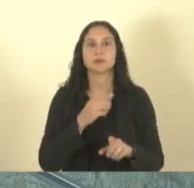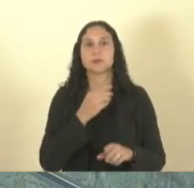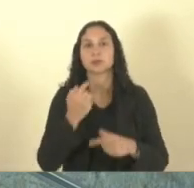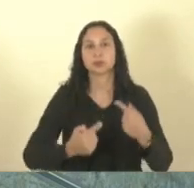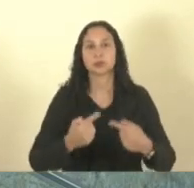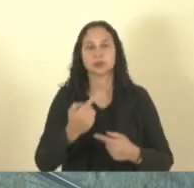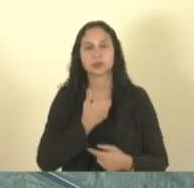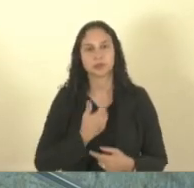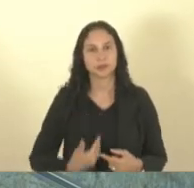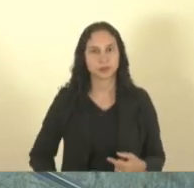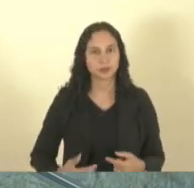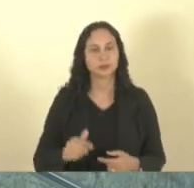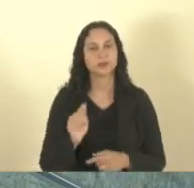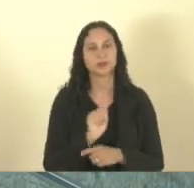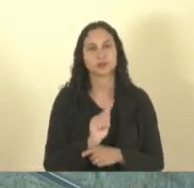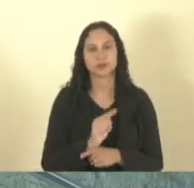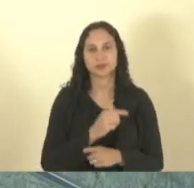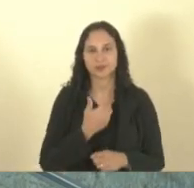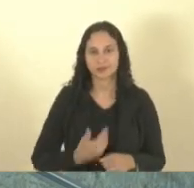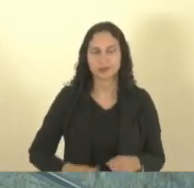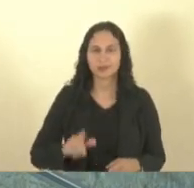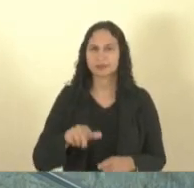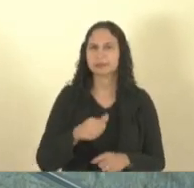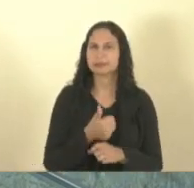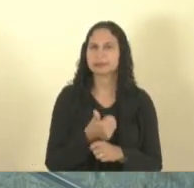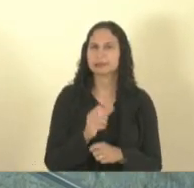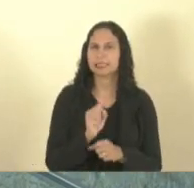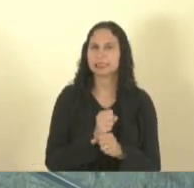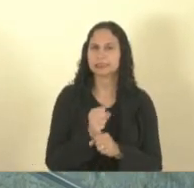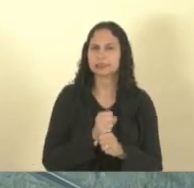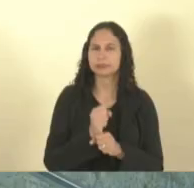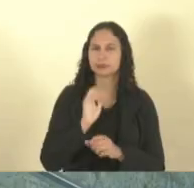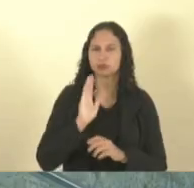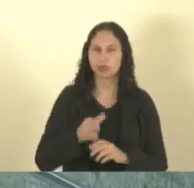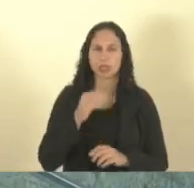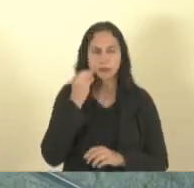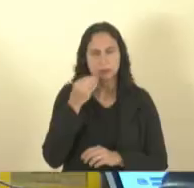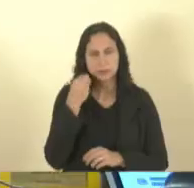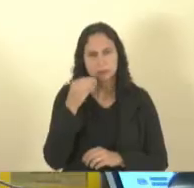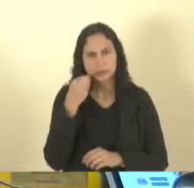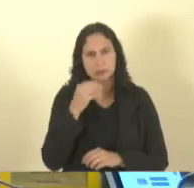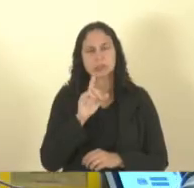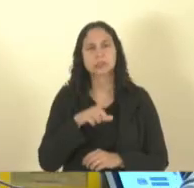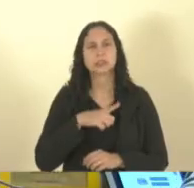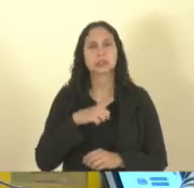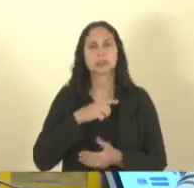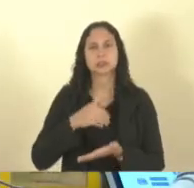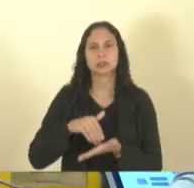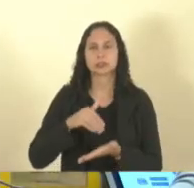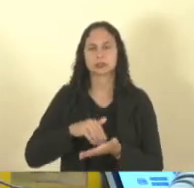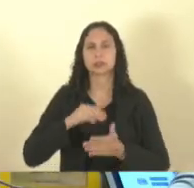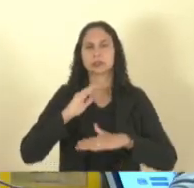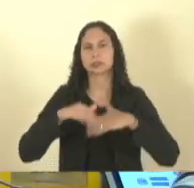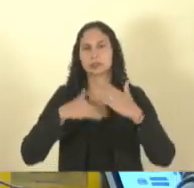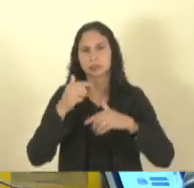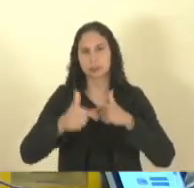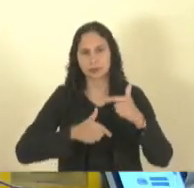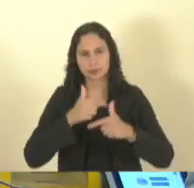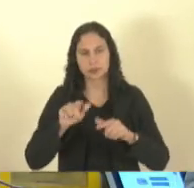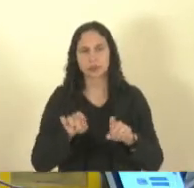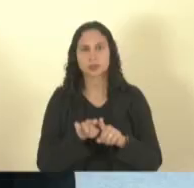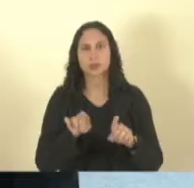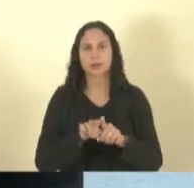governamental. Com mais de 10 anos de experiência em gestão pública, já atuou nas Secretarias de Desenvolvimento Urbano